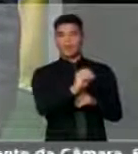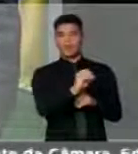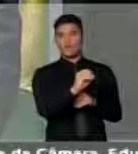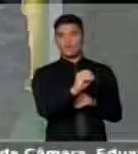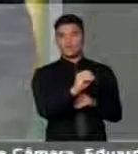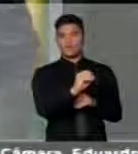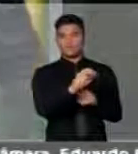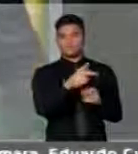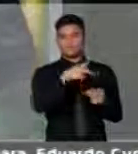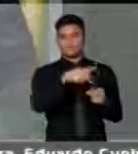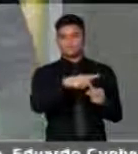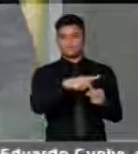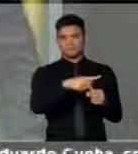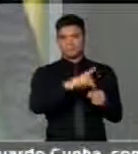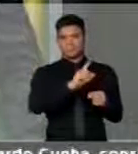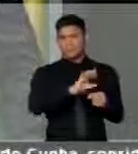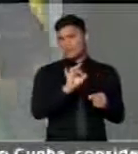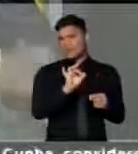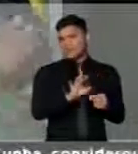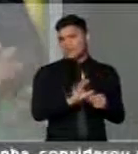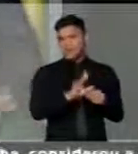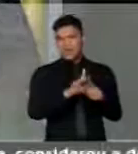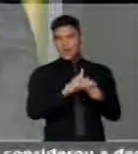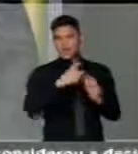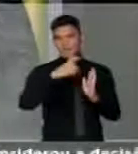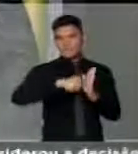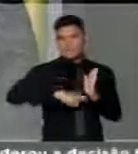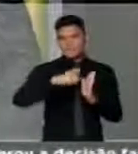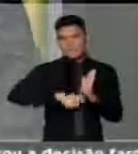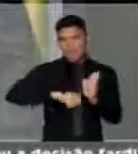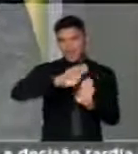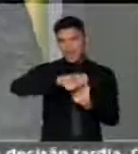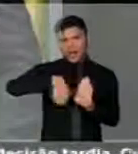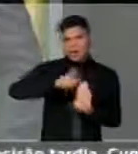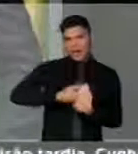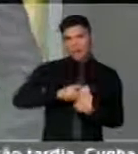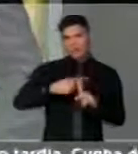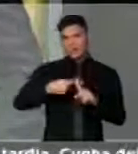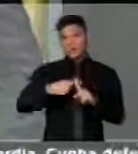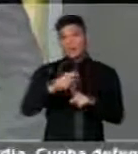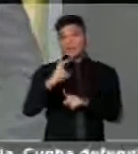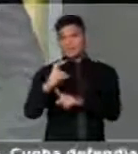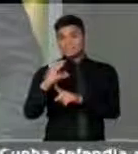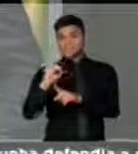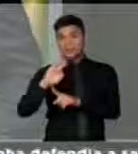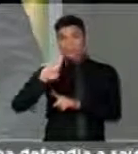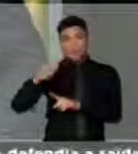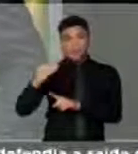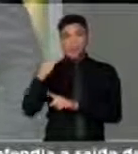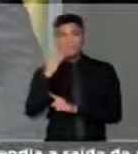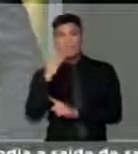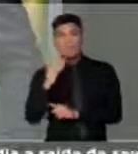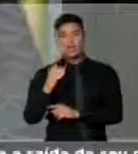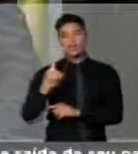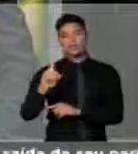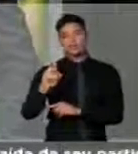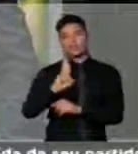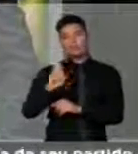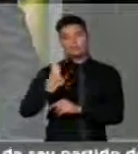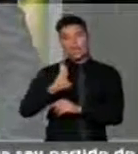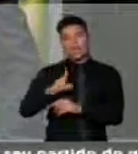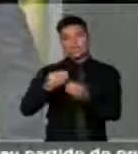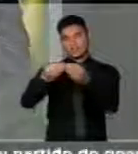centavos, não é apenas pela fraude fiscal, senhores, é pelos 550 bilhões que os senhores deram de prejuízo à